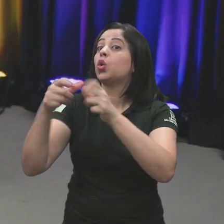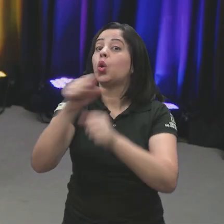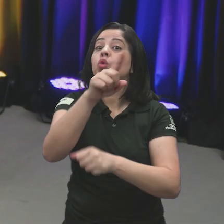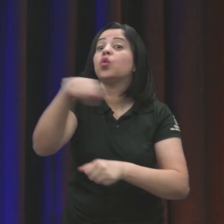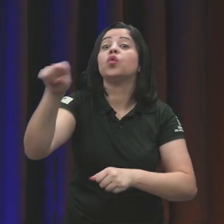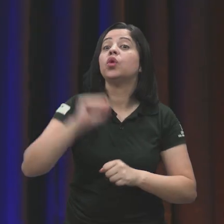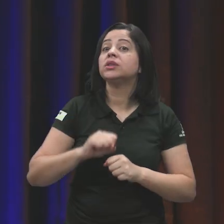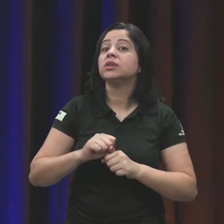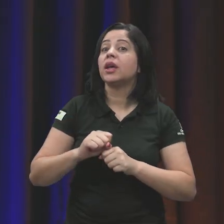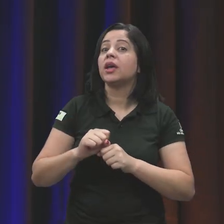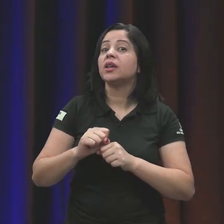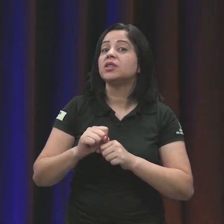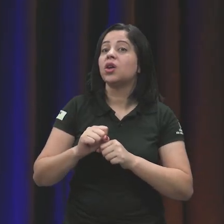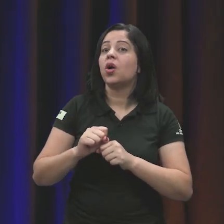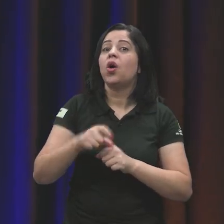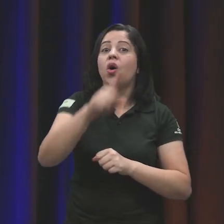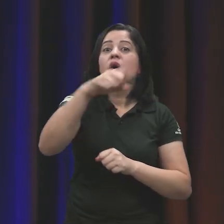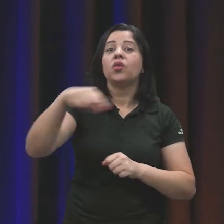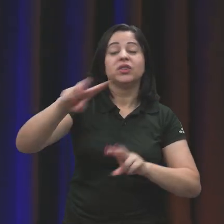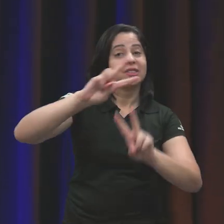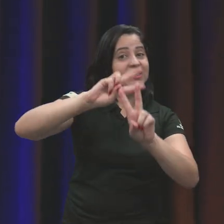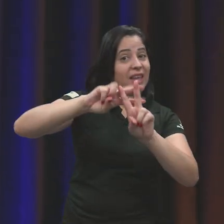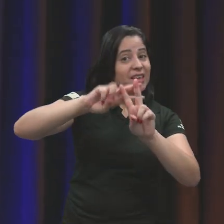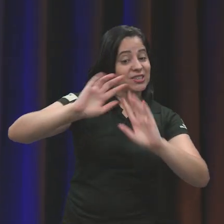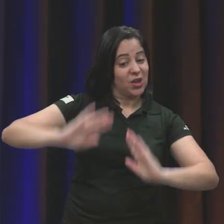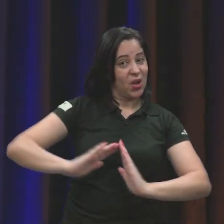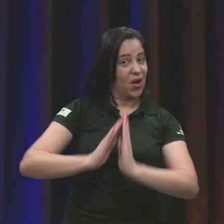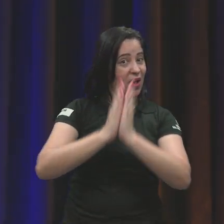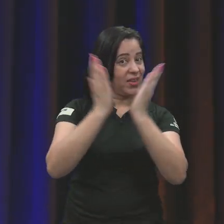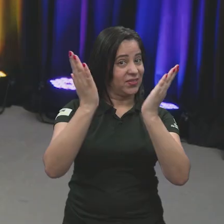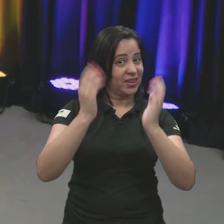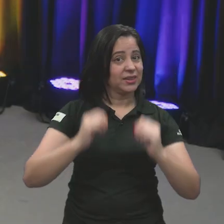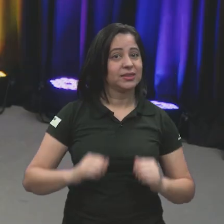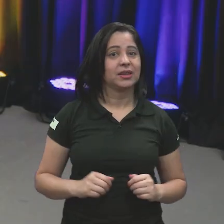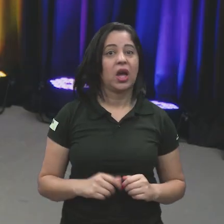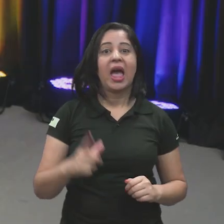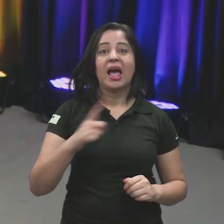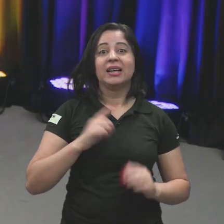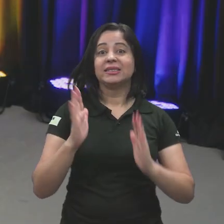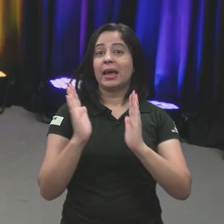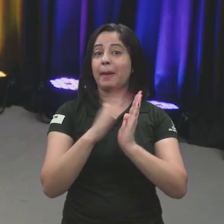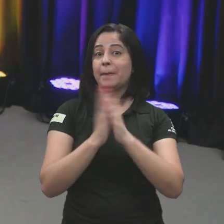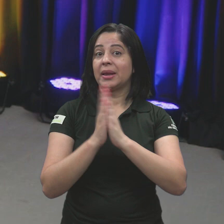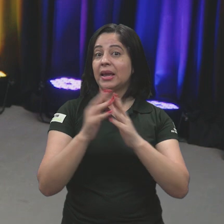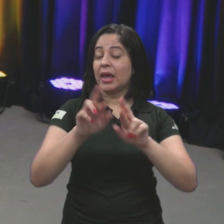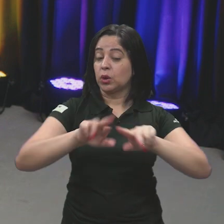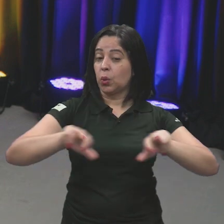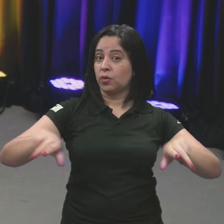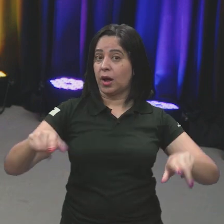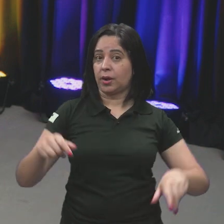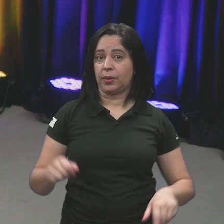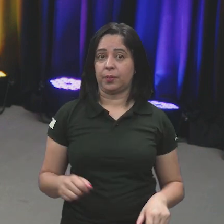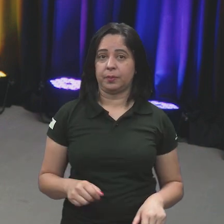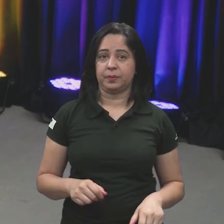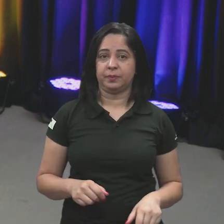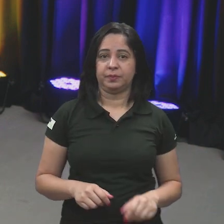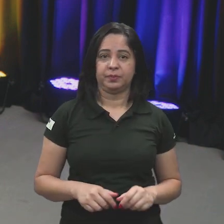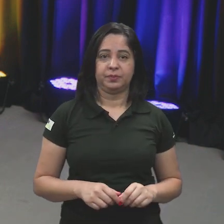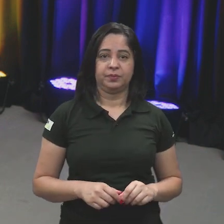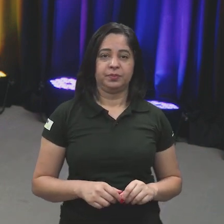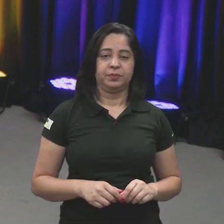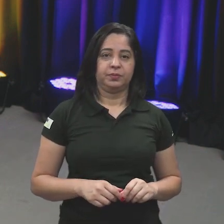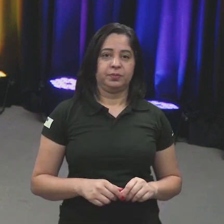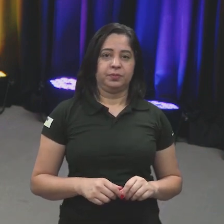marcando a hashtag aí, Inspiração TV Câmara. E tem outros brinquedos aqui que o Benê trouxe pra gente. Tem. Fala, Benê. Eu trouxe